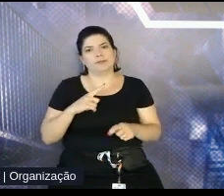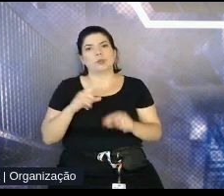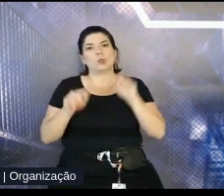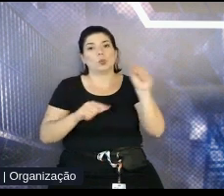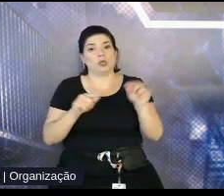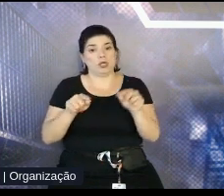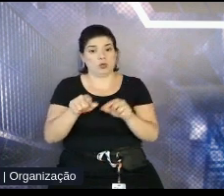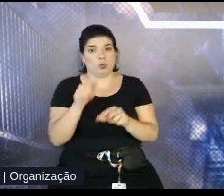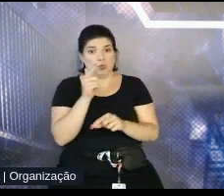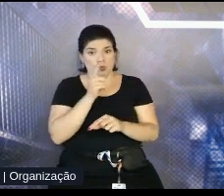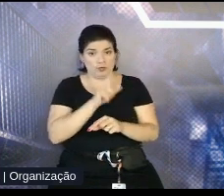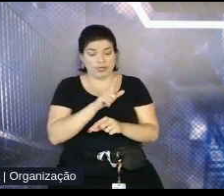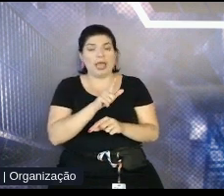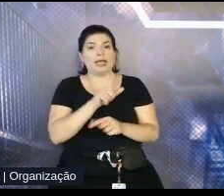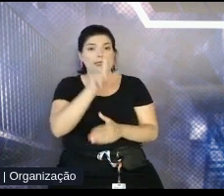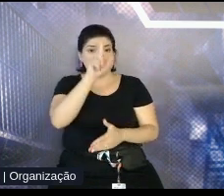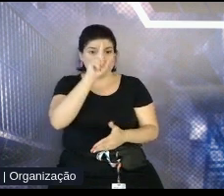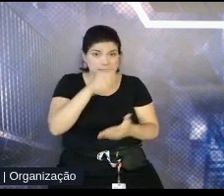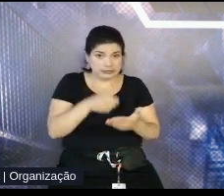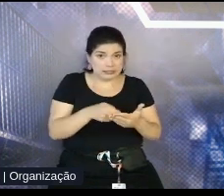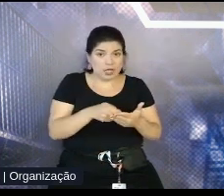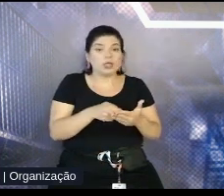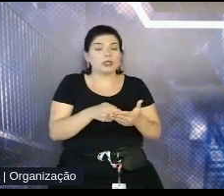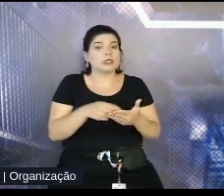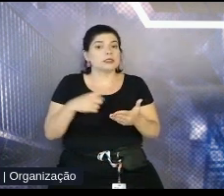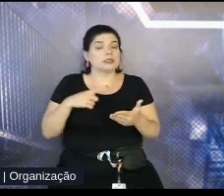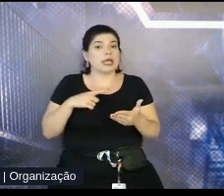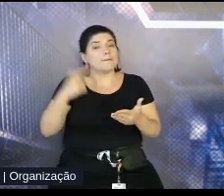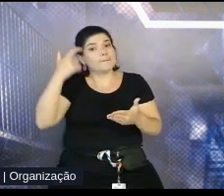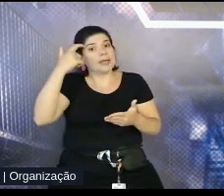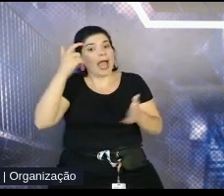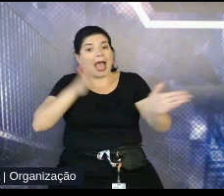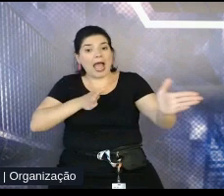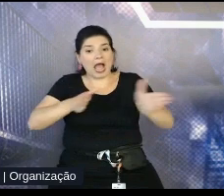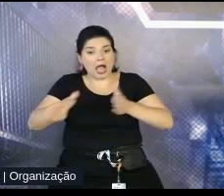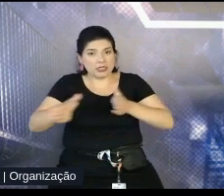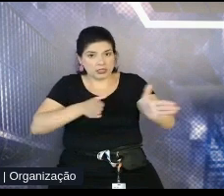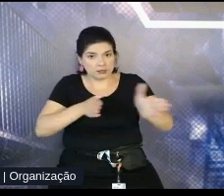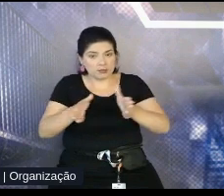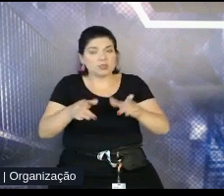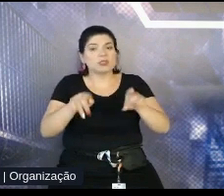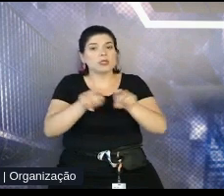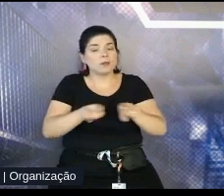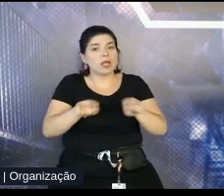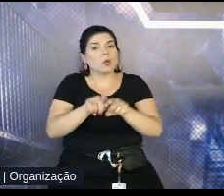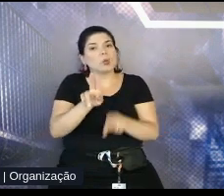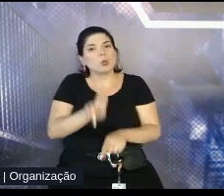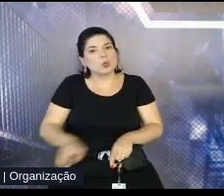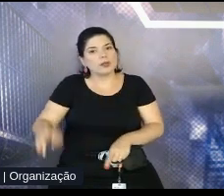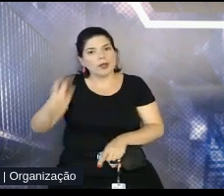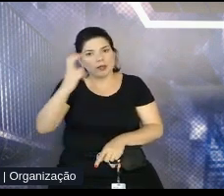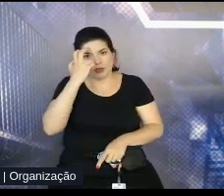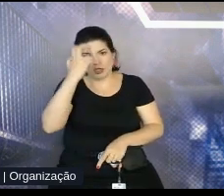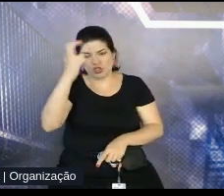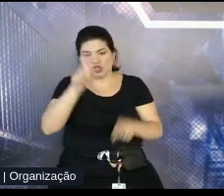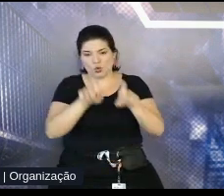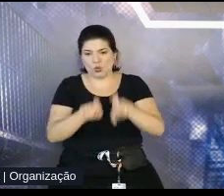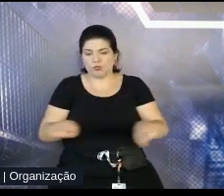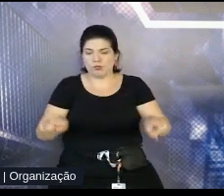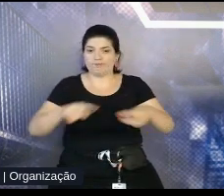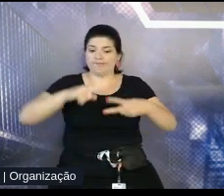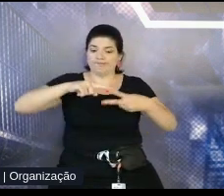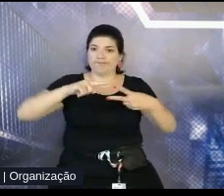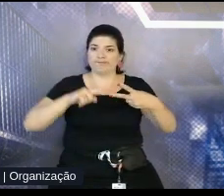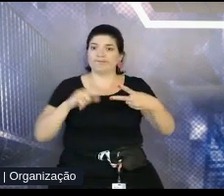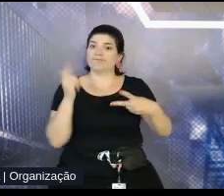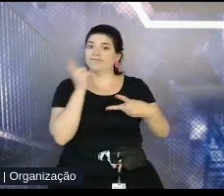traga essas visões pela ótica da acessibilidade, pelo uso de inteligência computacional. Então, alguns pontos que a gente já consegue